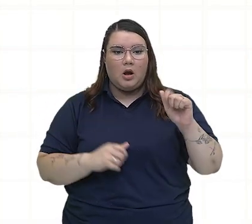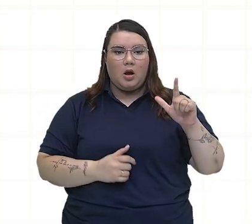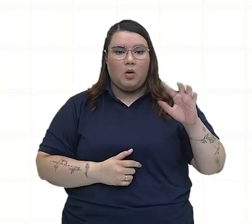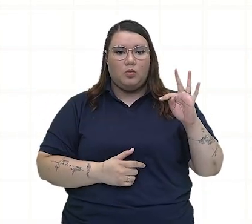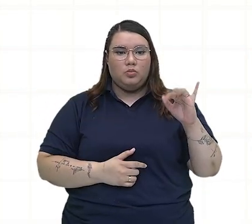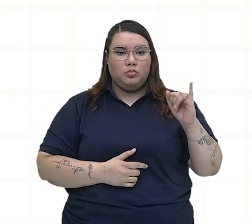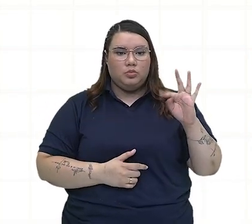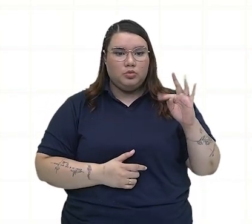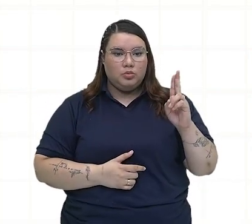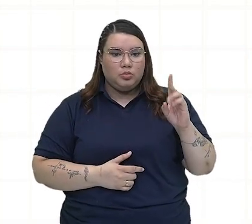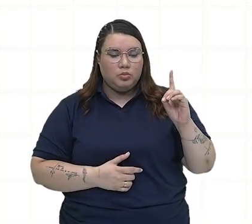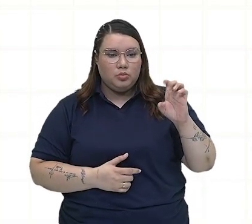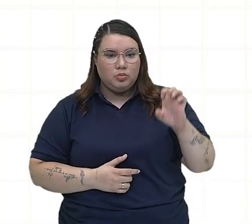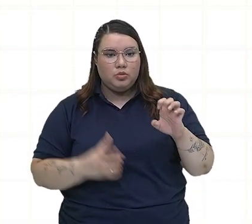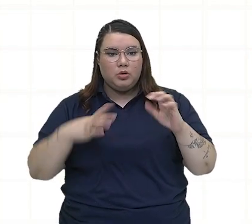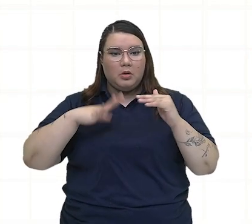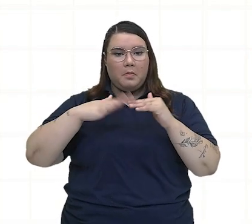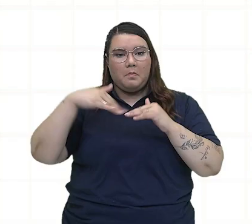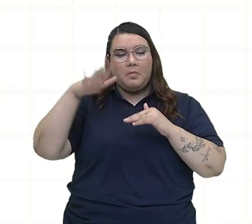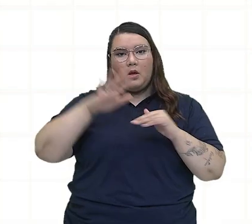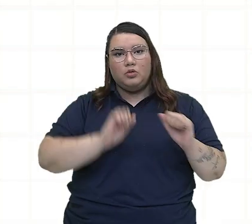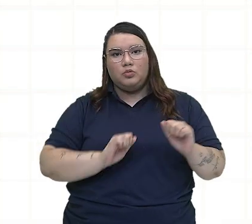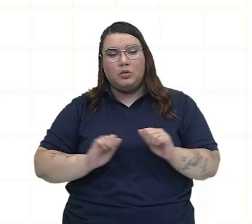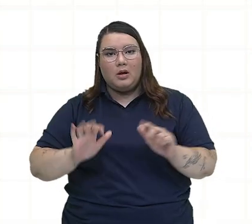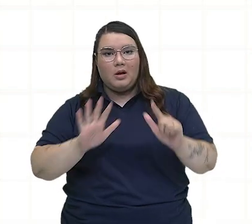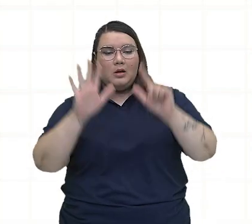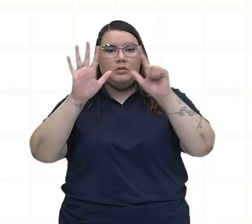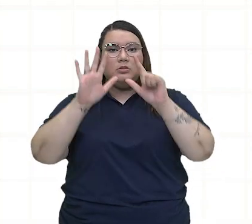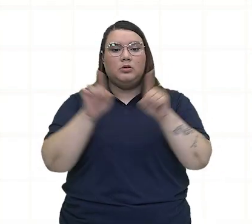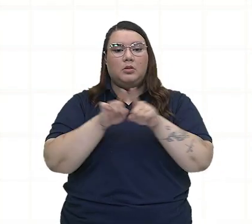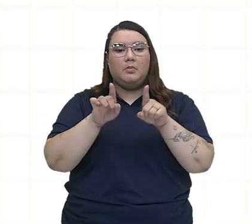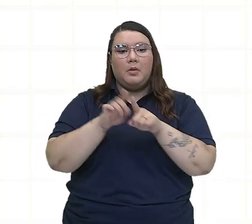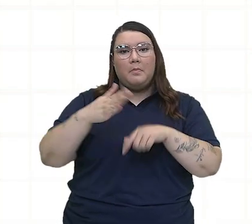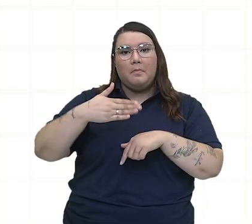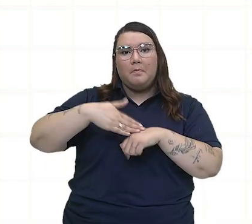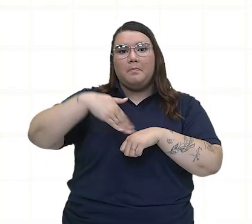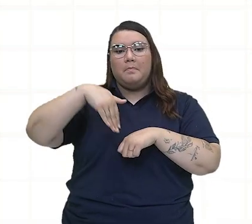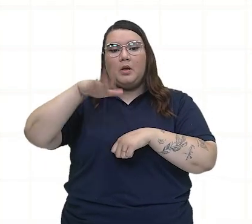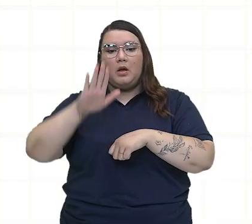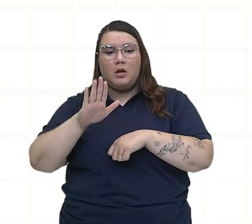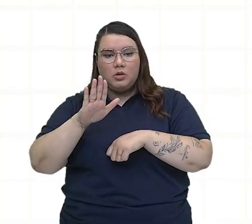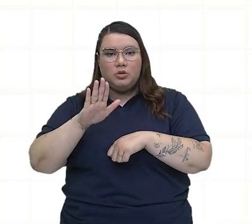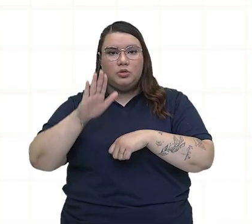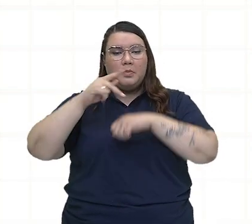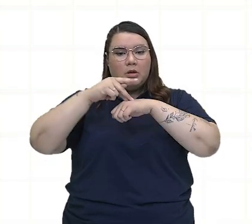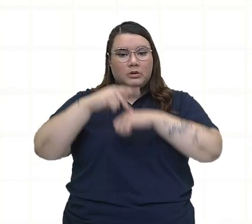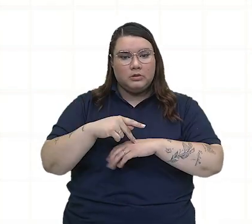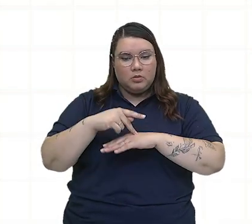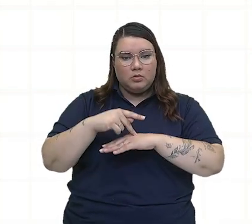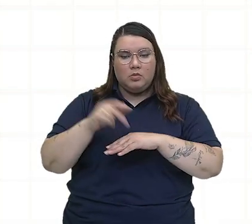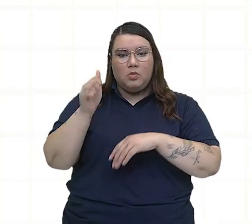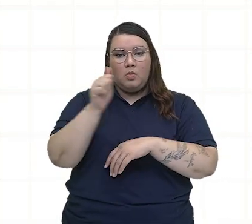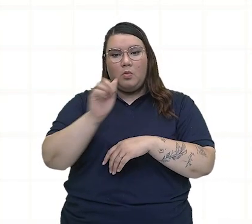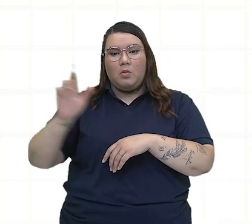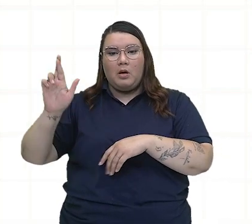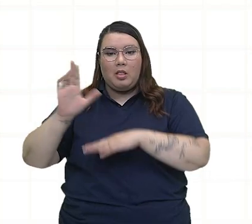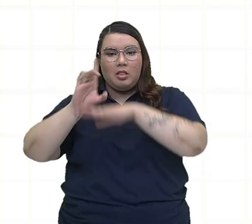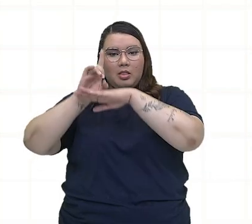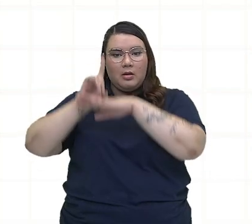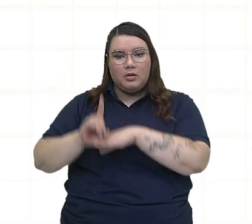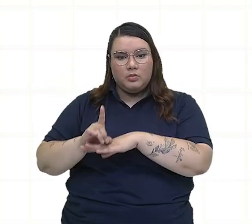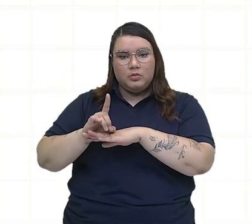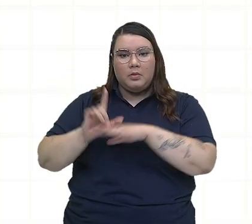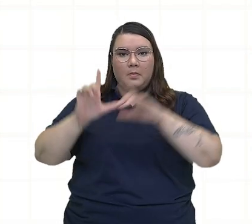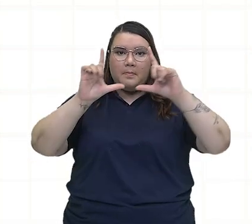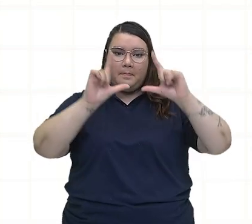vai ser maior o número de gases e também uma maior pressão atmosférica. Nisso, o ar, com a temperatura, ele se torna